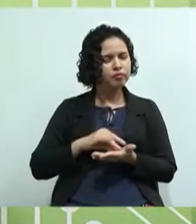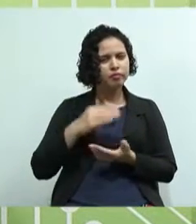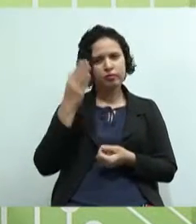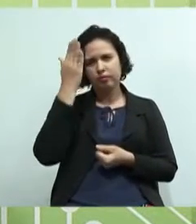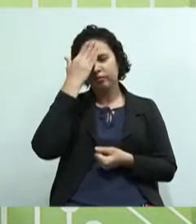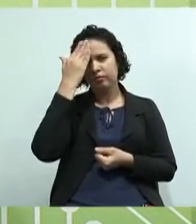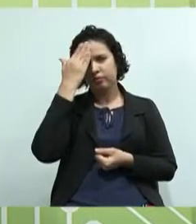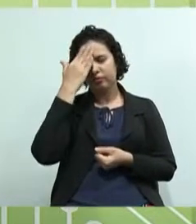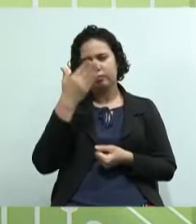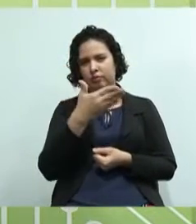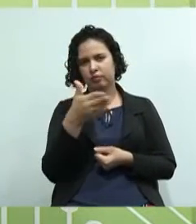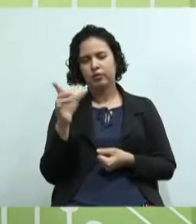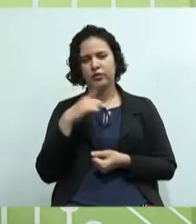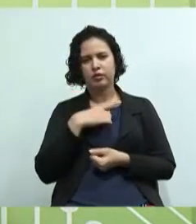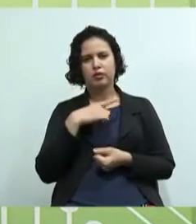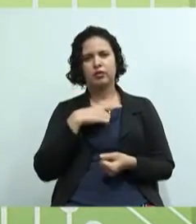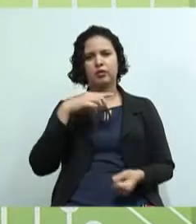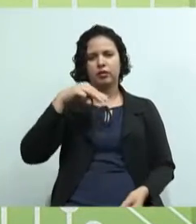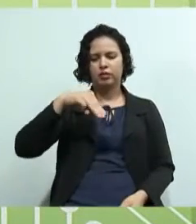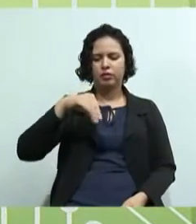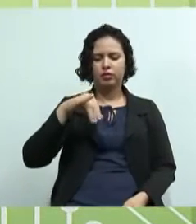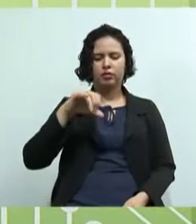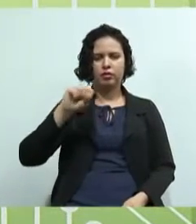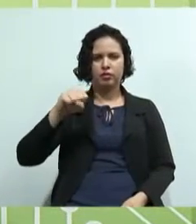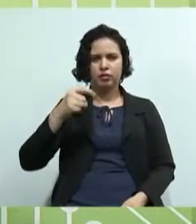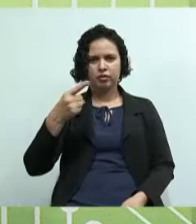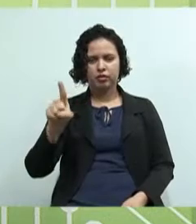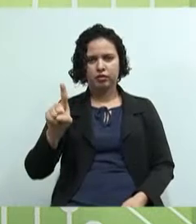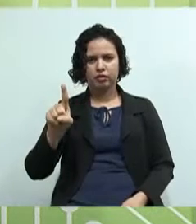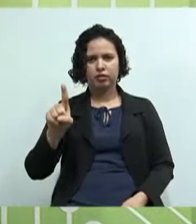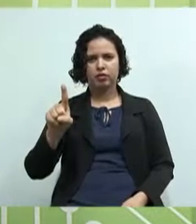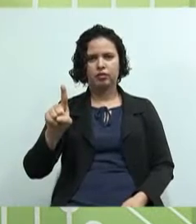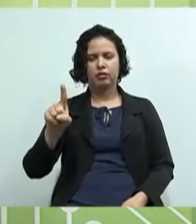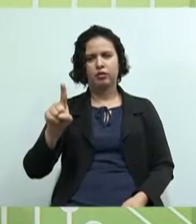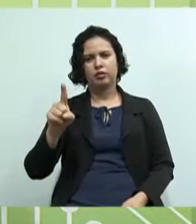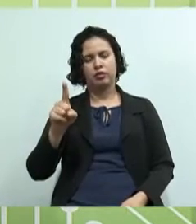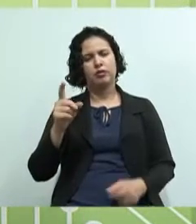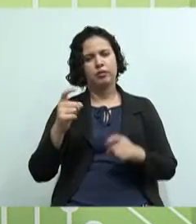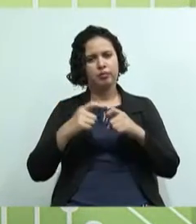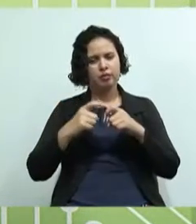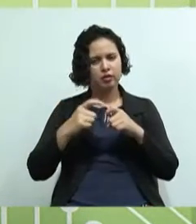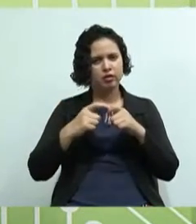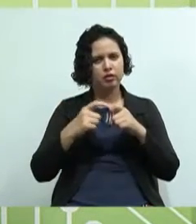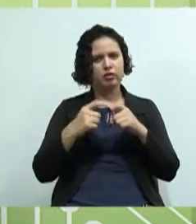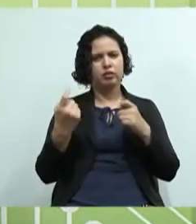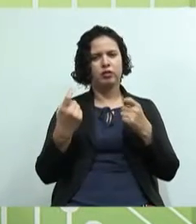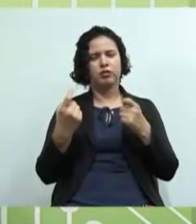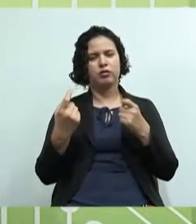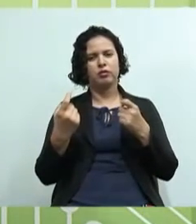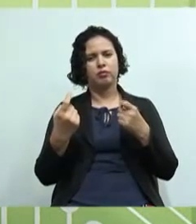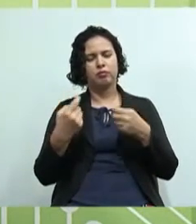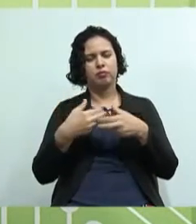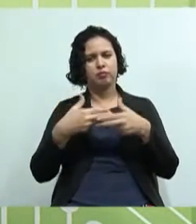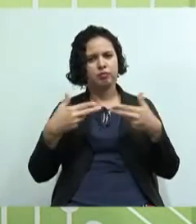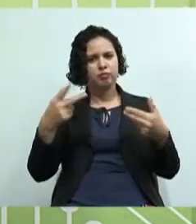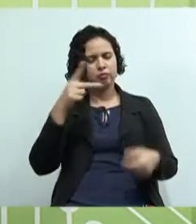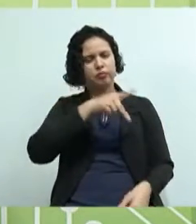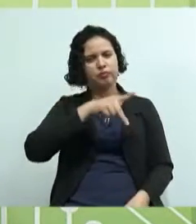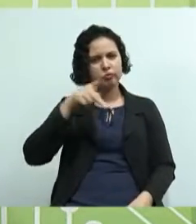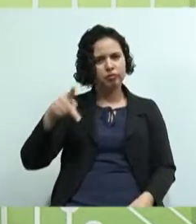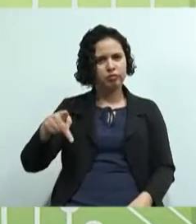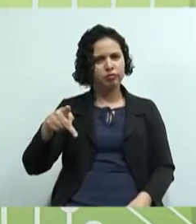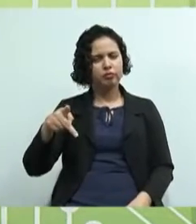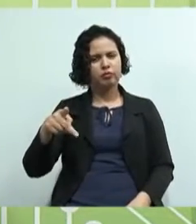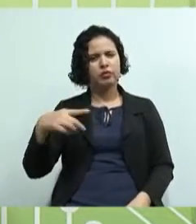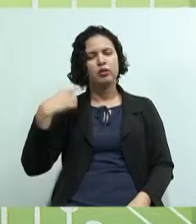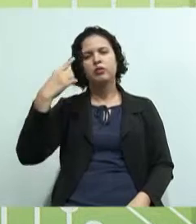tem uma missão? De você ser um médico? De você ser um veterinário? De você ser um professor? De você ser,